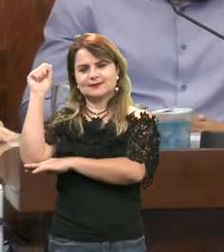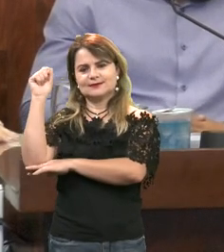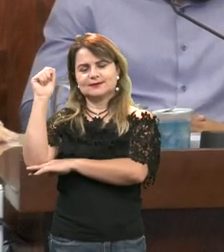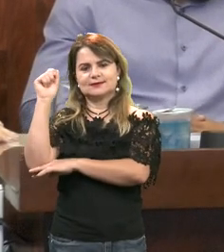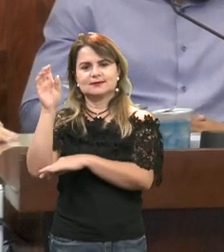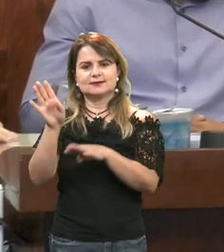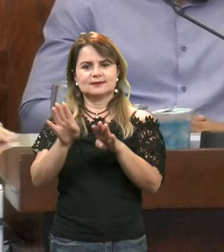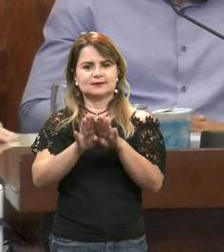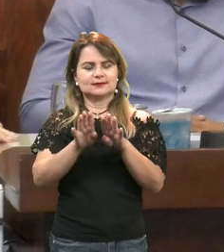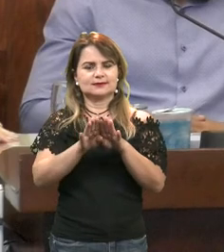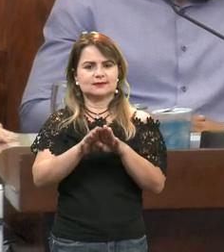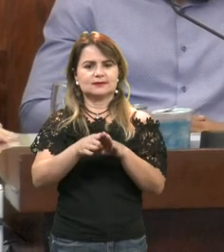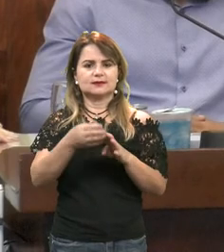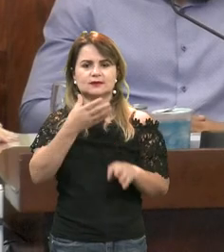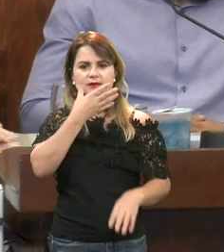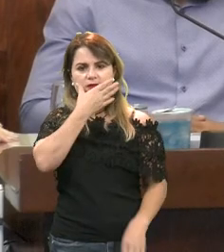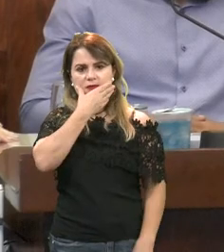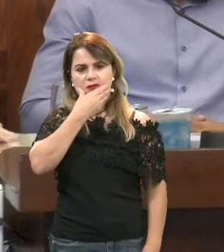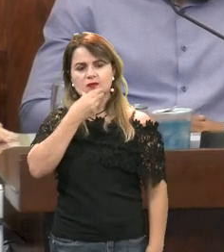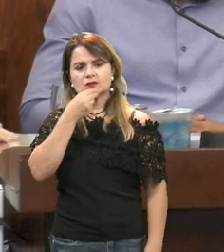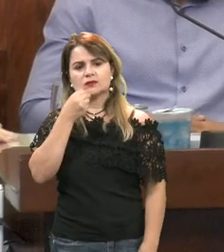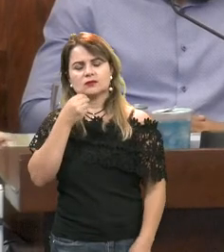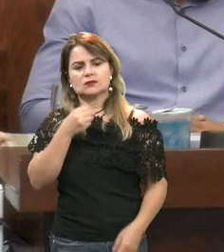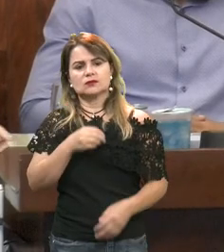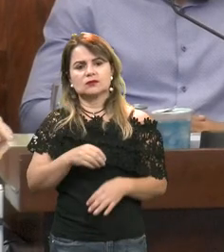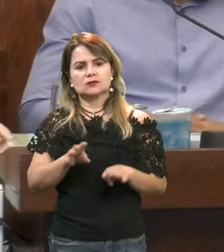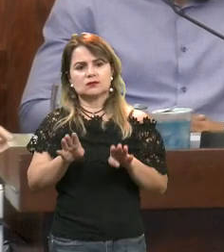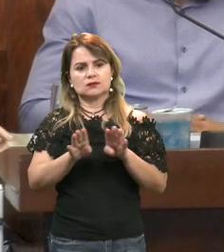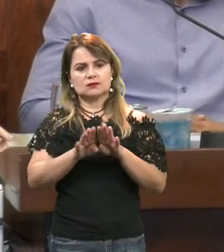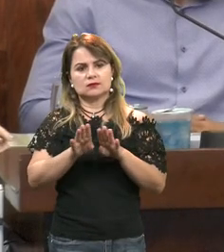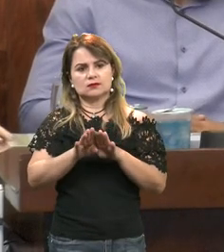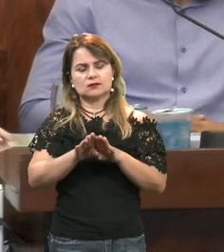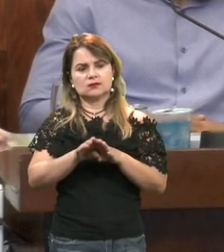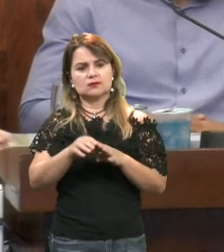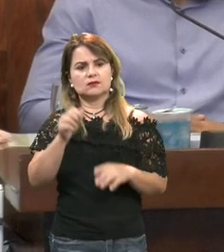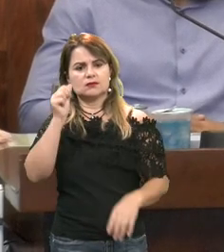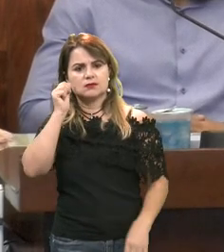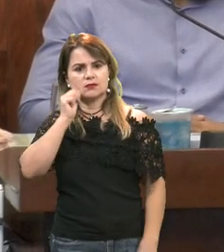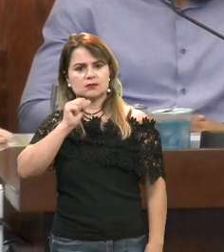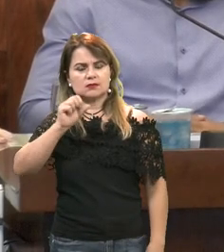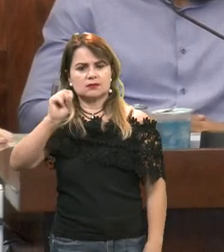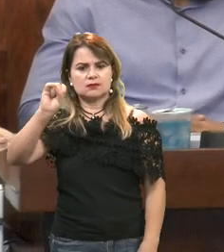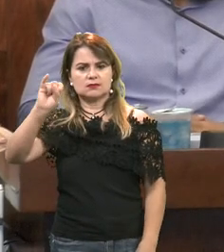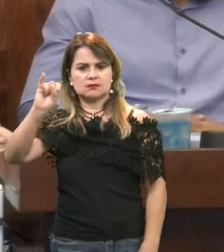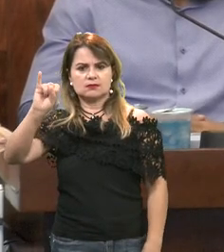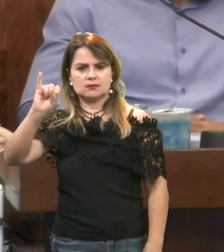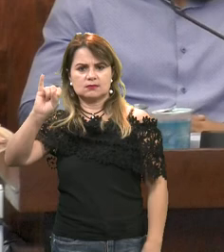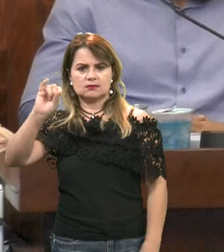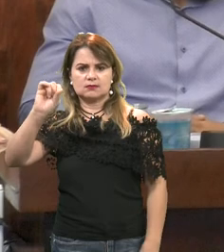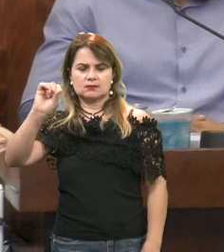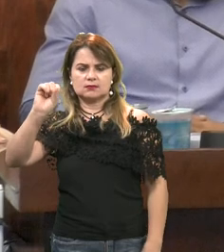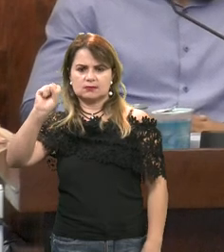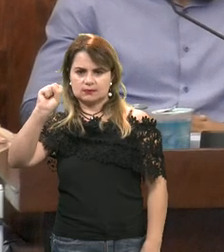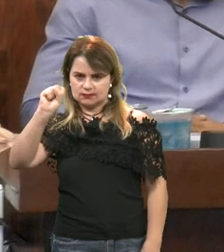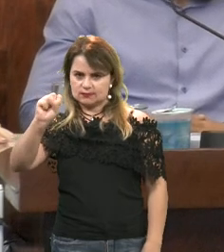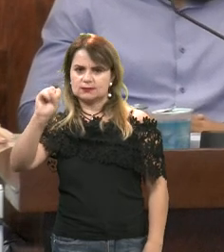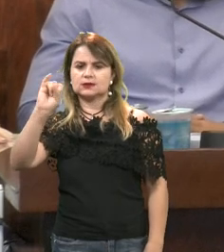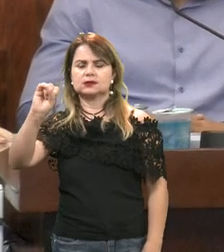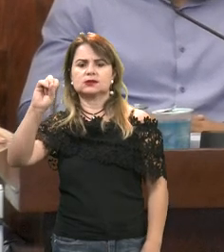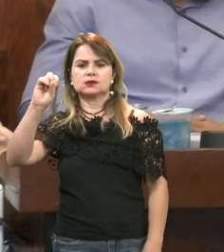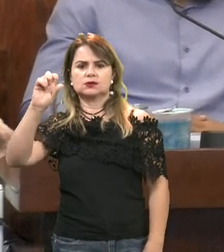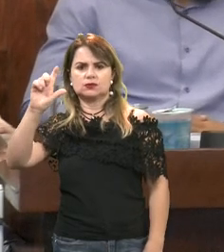Dr. Joaquim Daniel Augusto dos Santos Silva, que se deslocou lá de Ribeirão Preto, formado aqui na